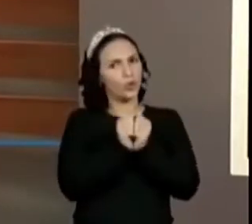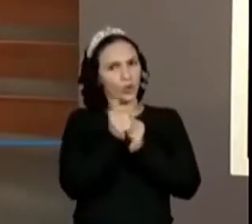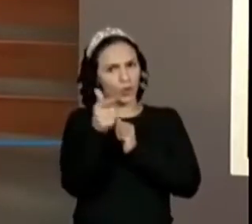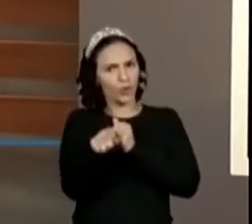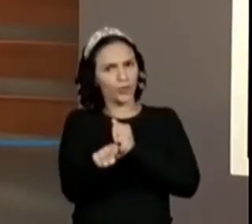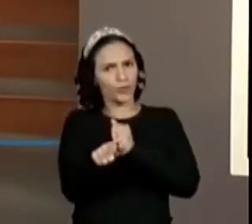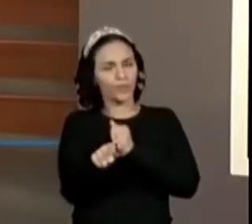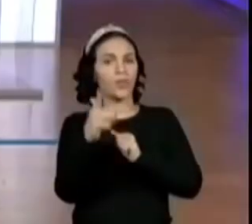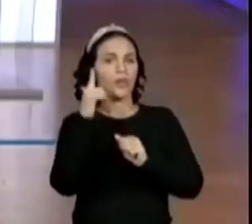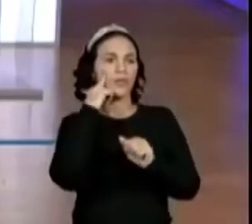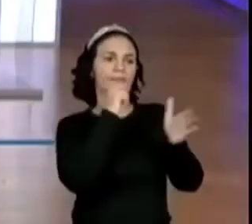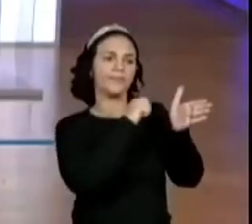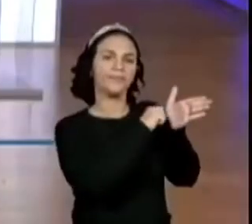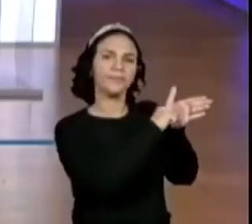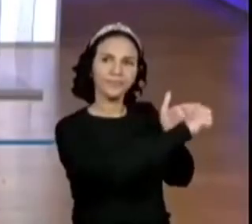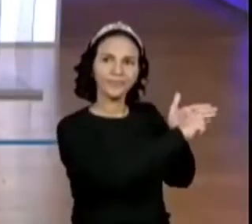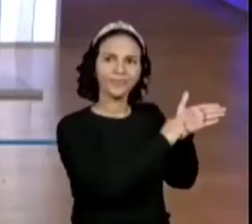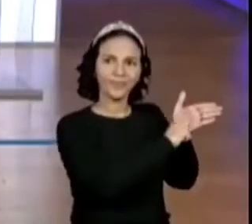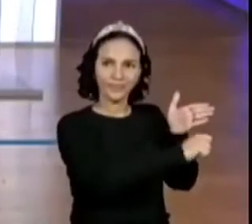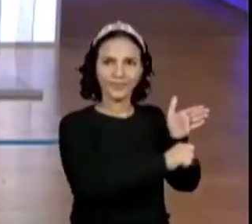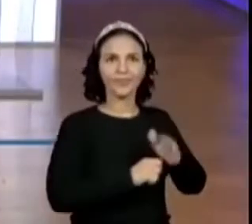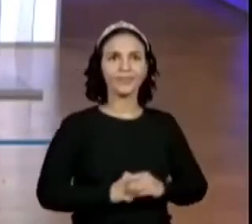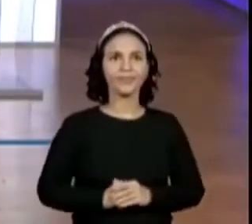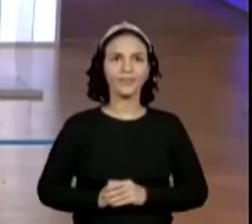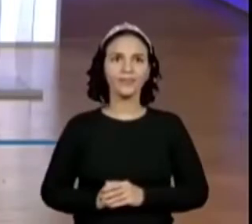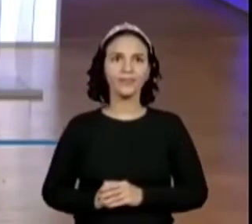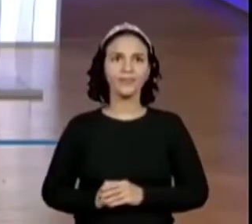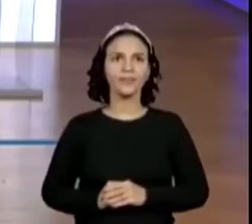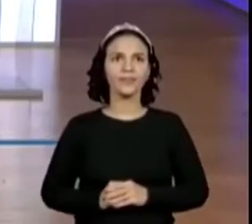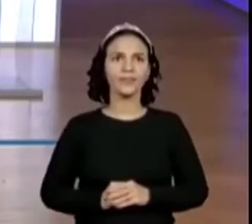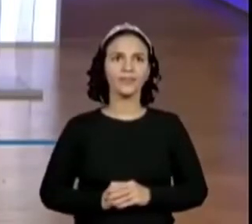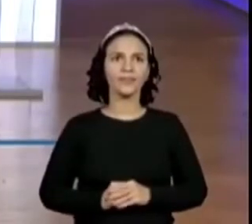comigo, vou fazer a marcaçãozinha com a minha caneta aqui, marca texto.